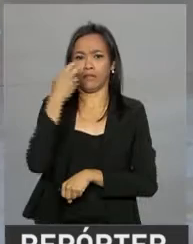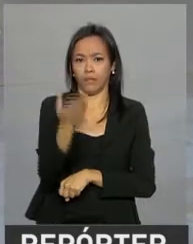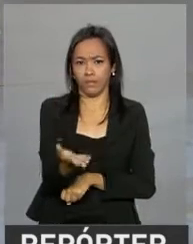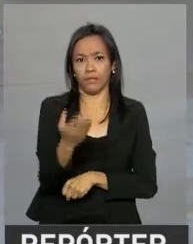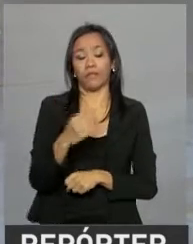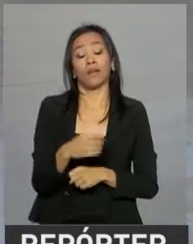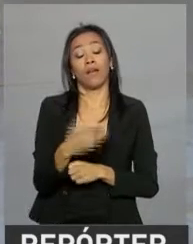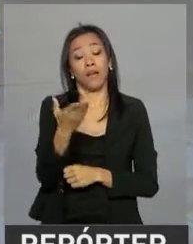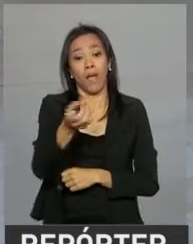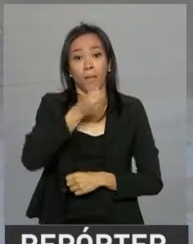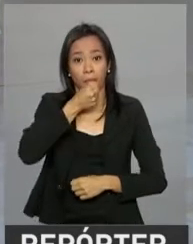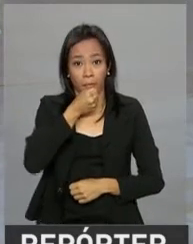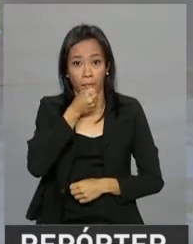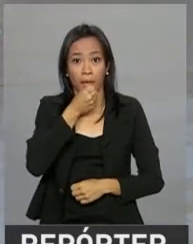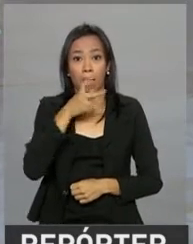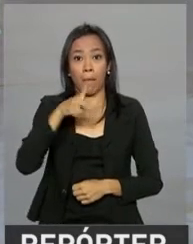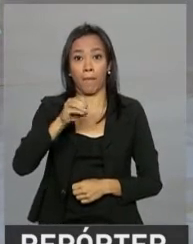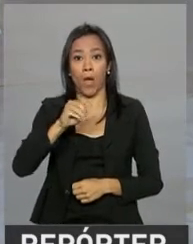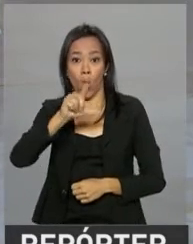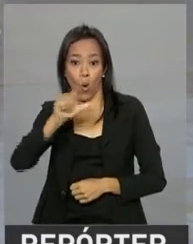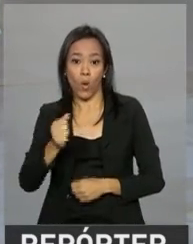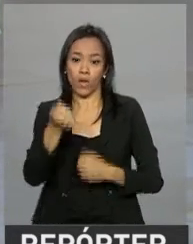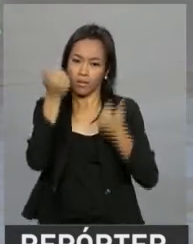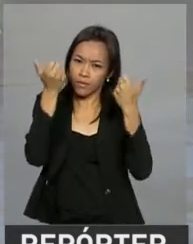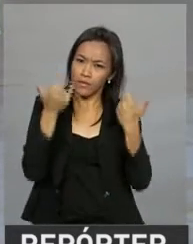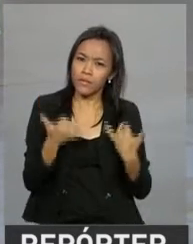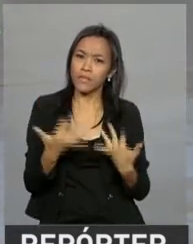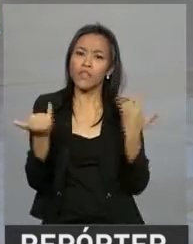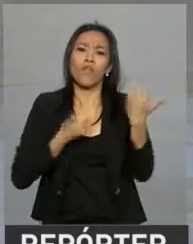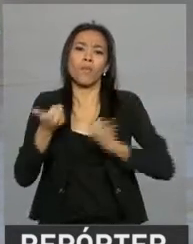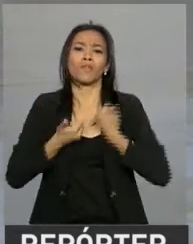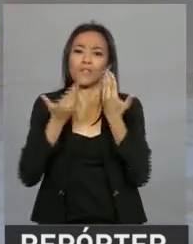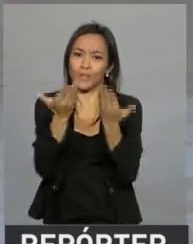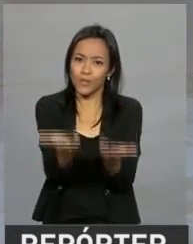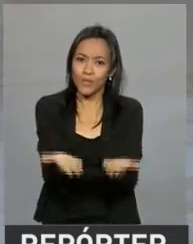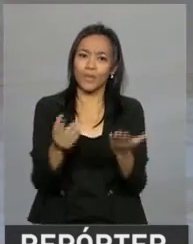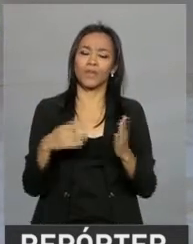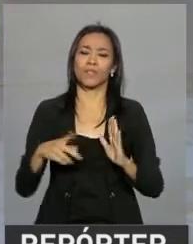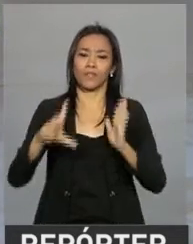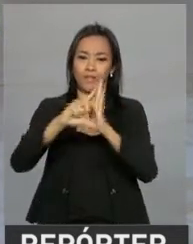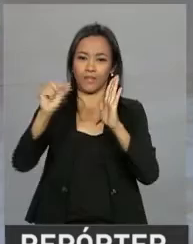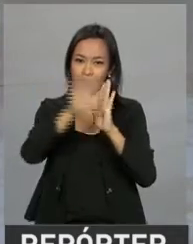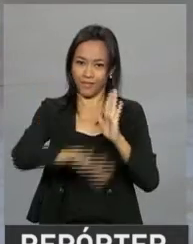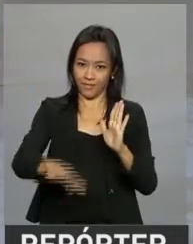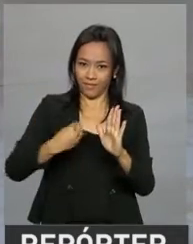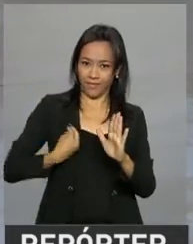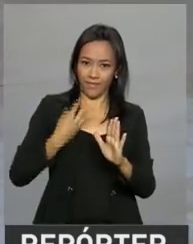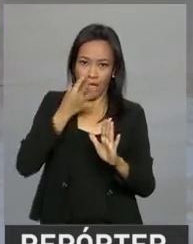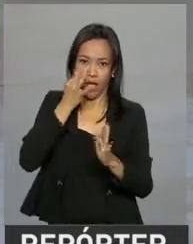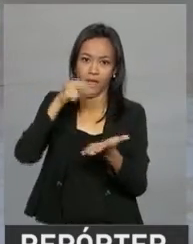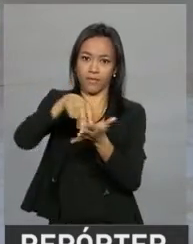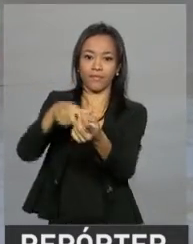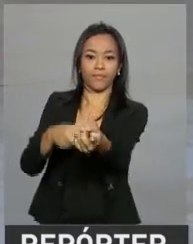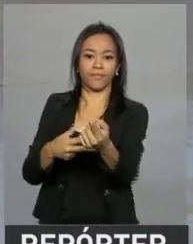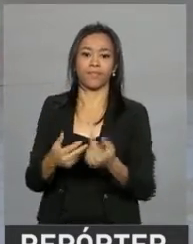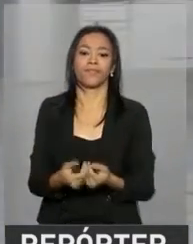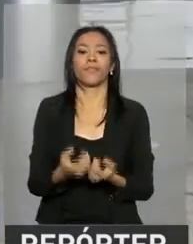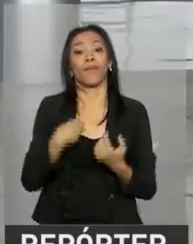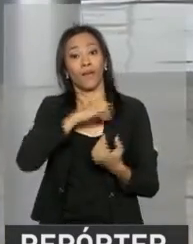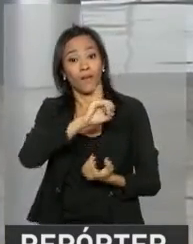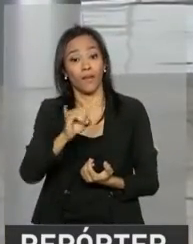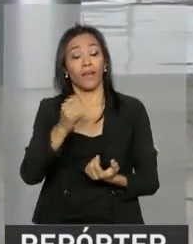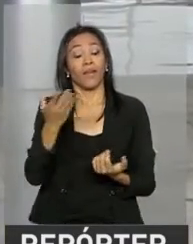repórter paula de hoje aqui no telão que tem as informações pra gente ao vivo direto do palácio do planalto olá paola olhando o